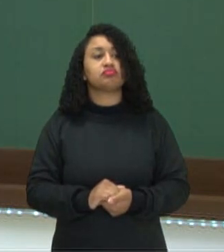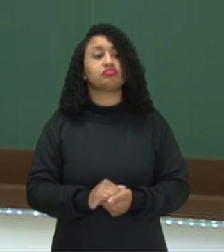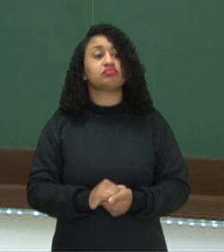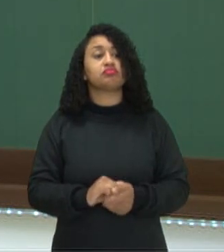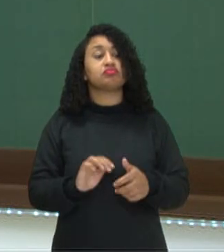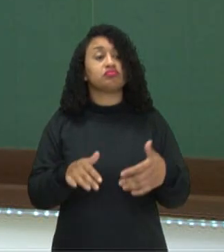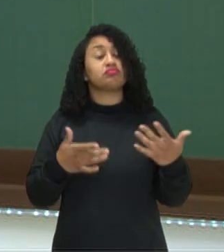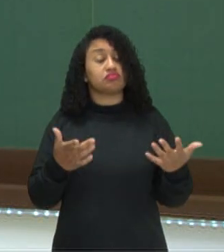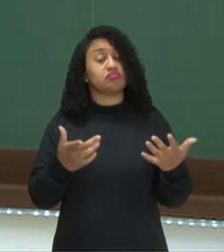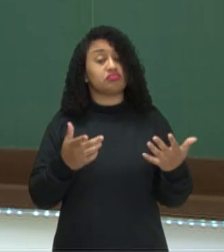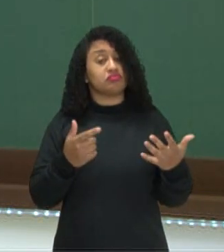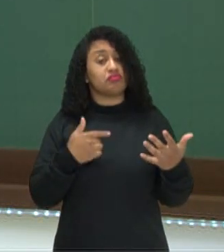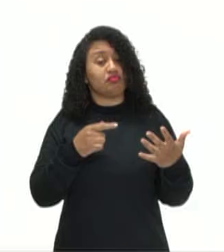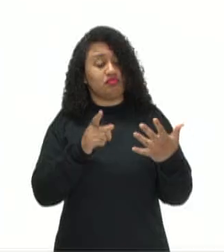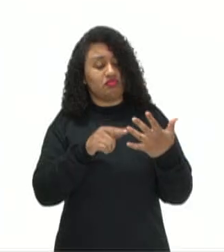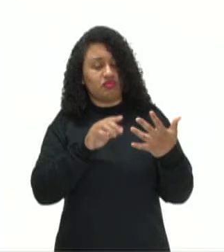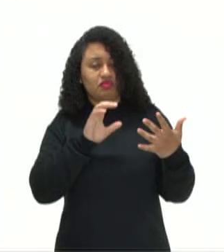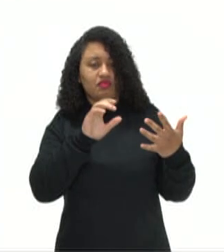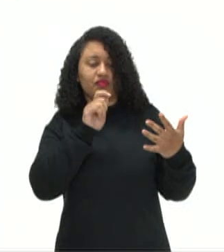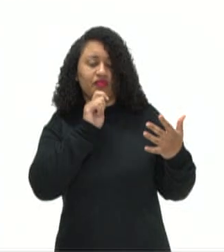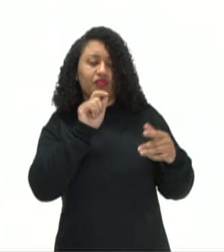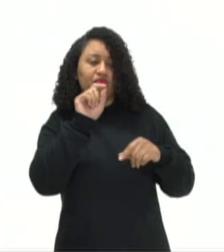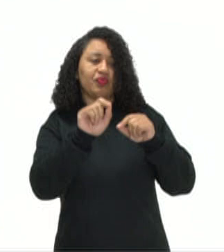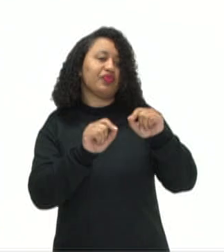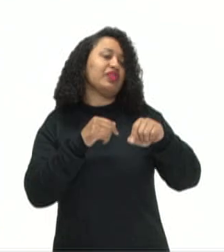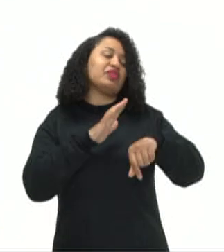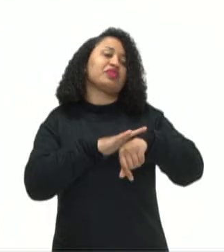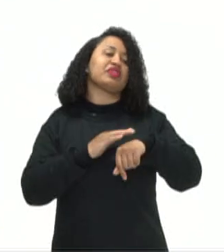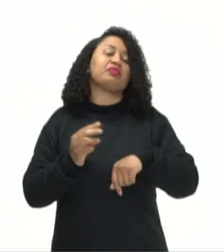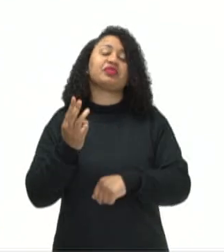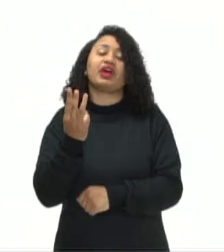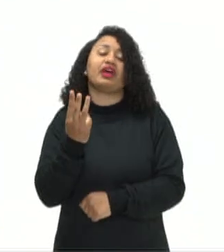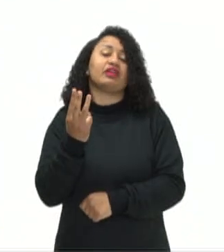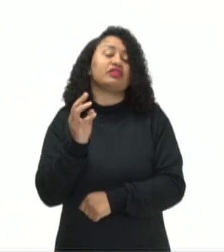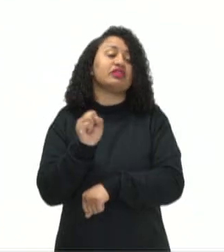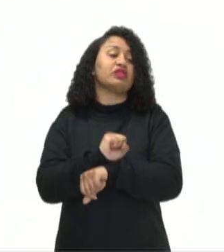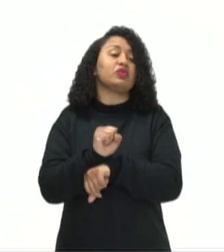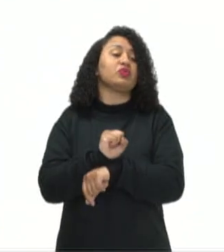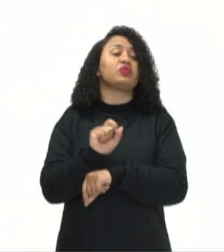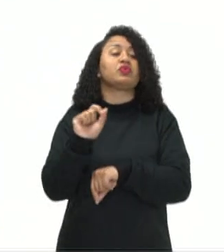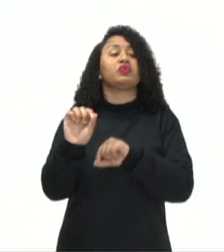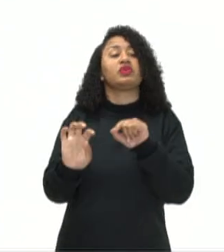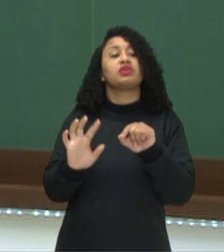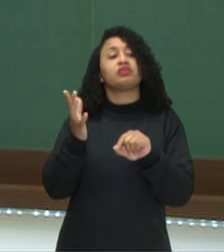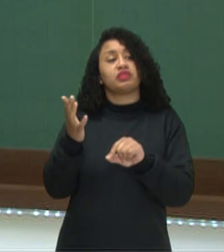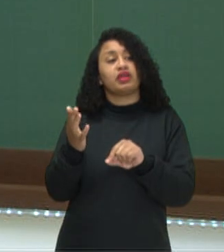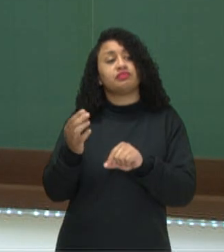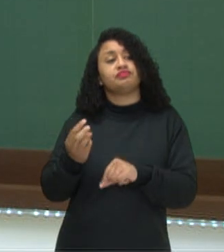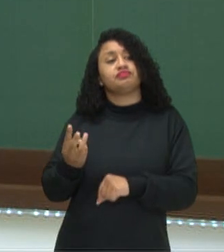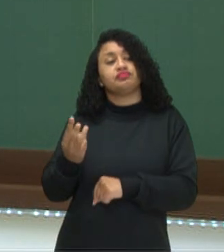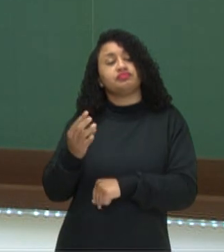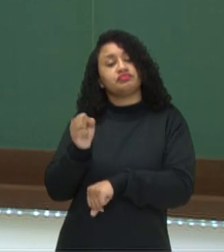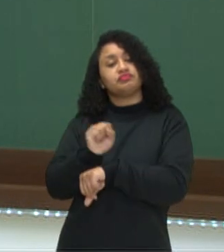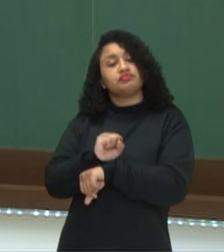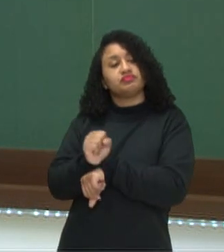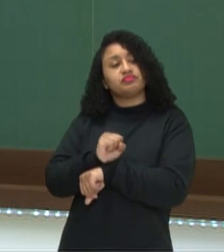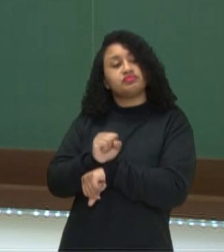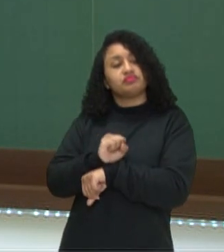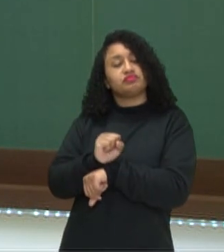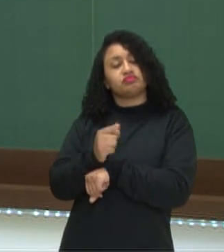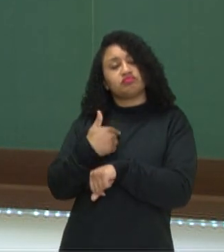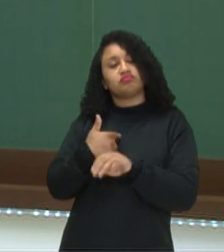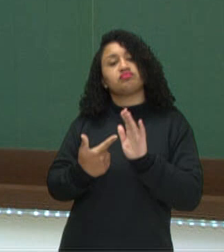Ainda pergunta, e no tempo 3 segundos, o que acontece? Olha só, no 3 segundos, pessoal,